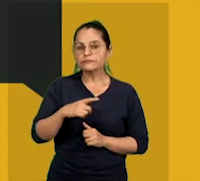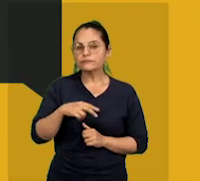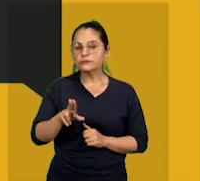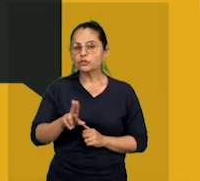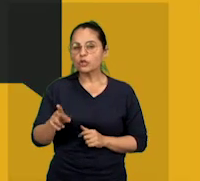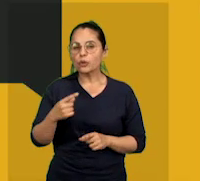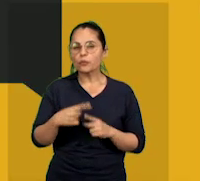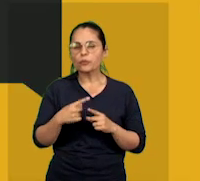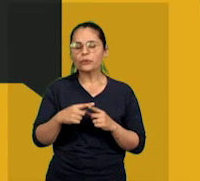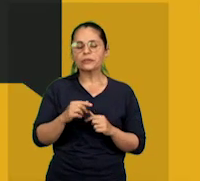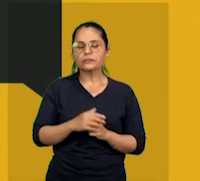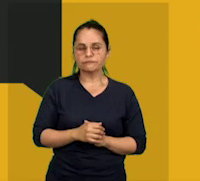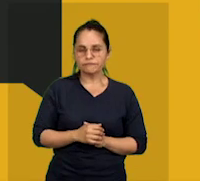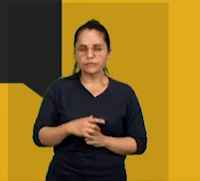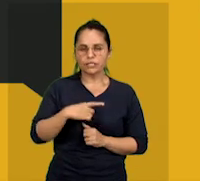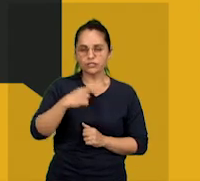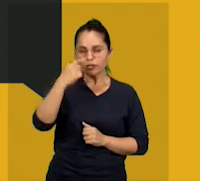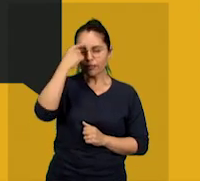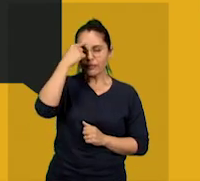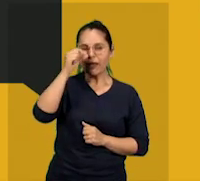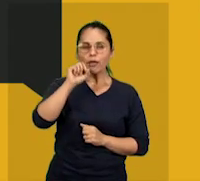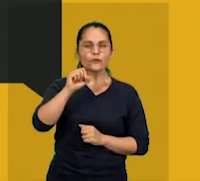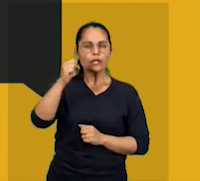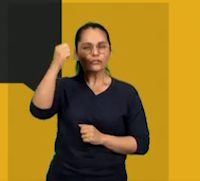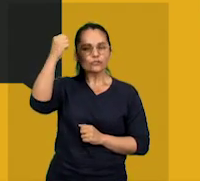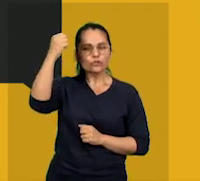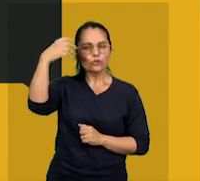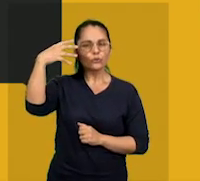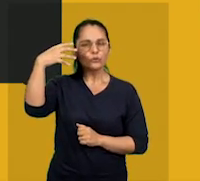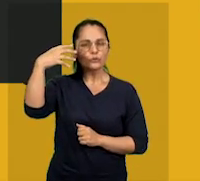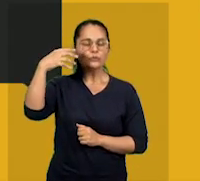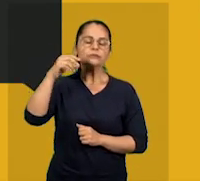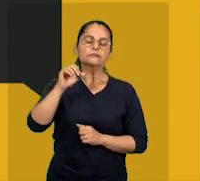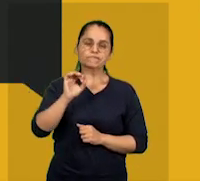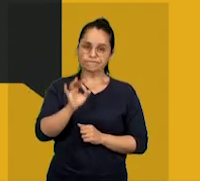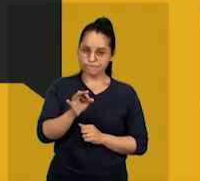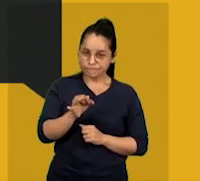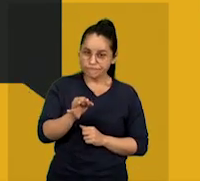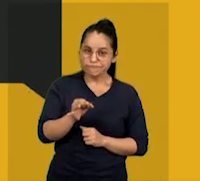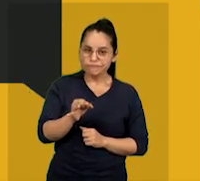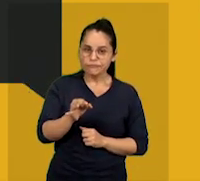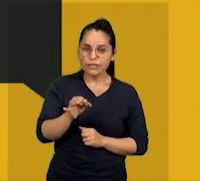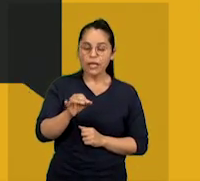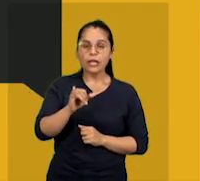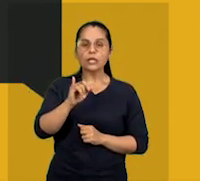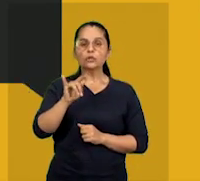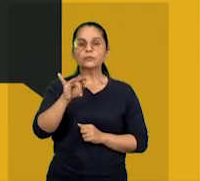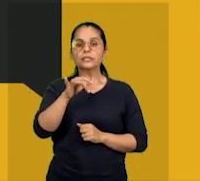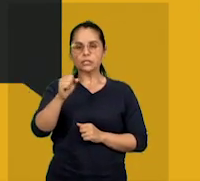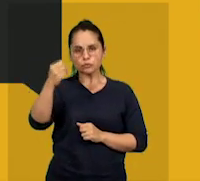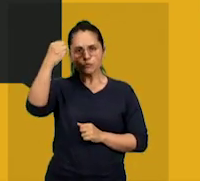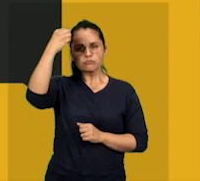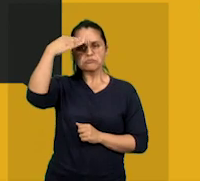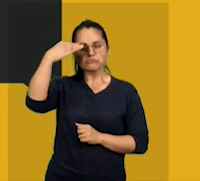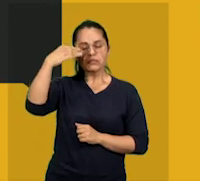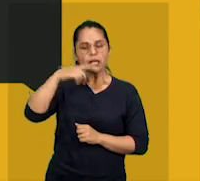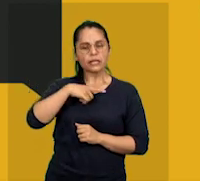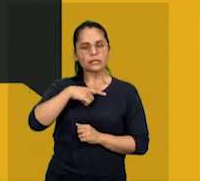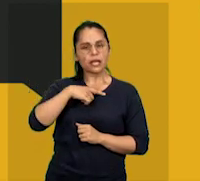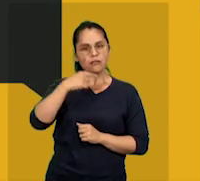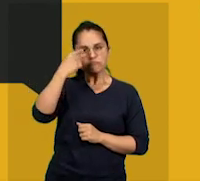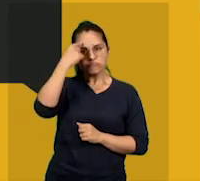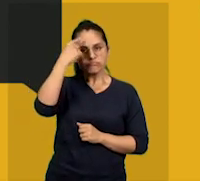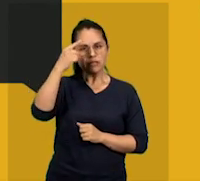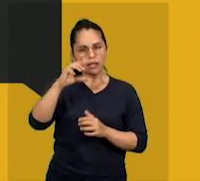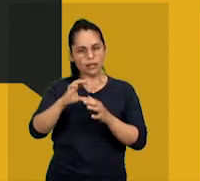nome exatamente porque veio a ideia de luz, né, da luz do iluminismo, iluminismo que dá origem às ideias